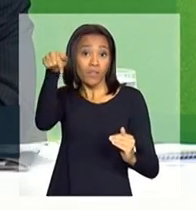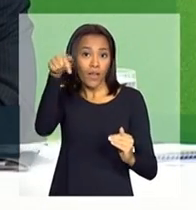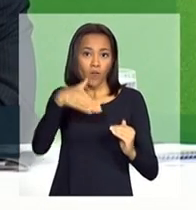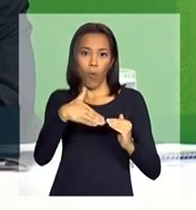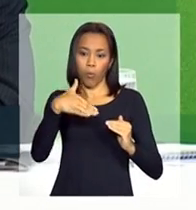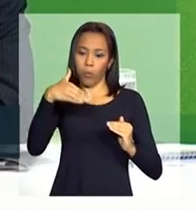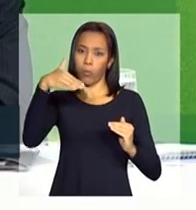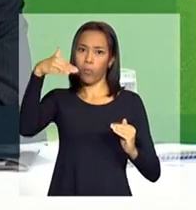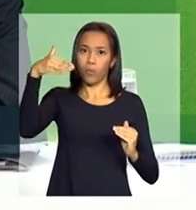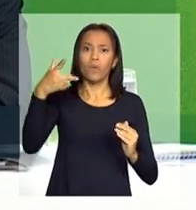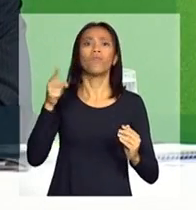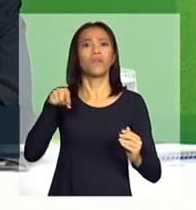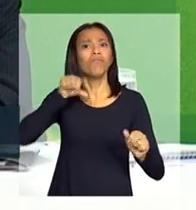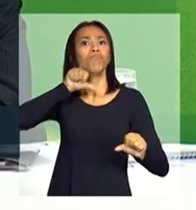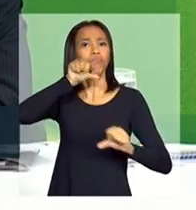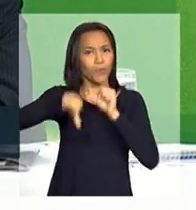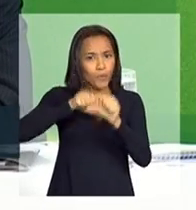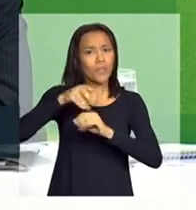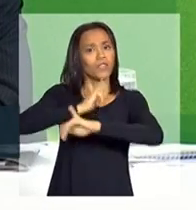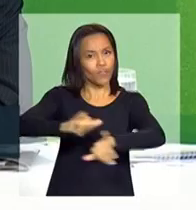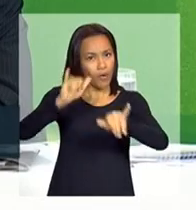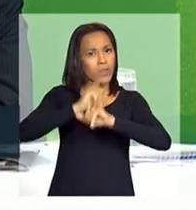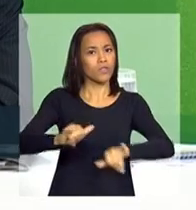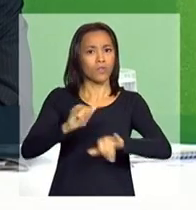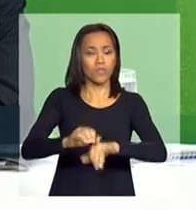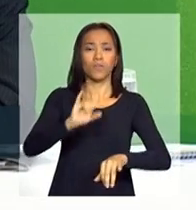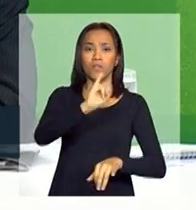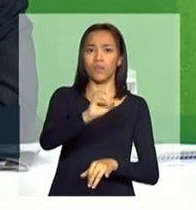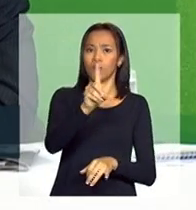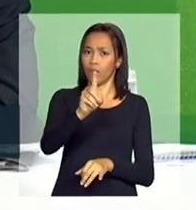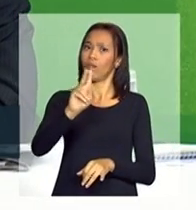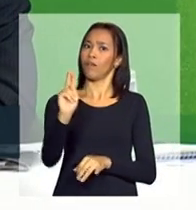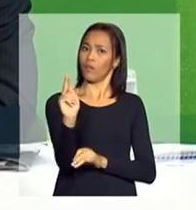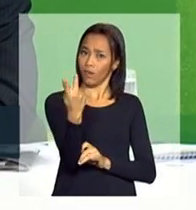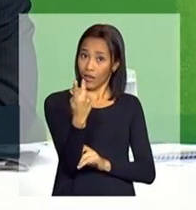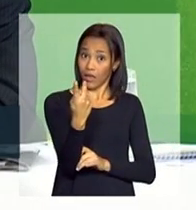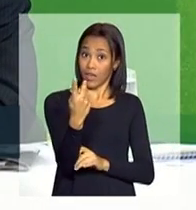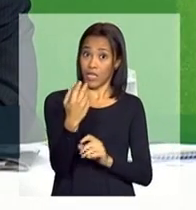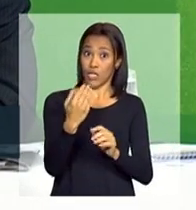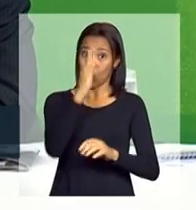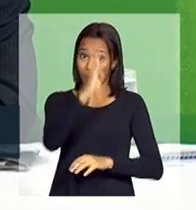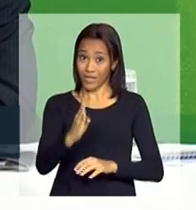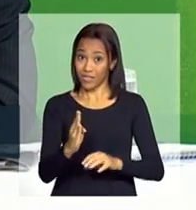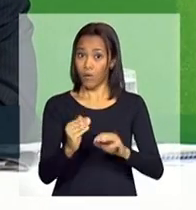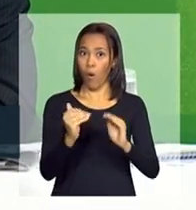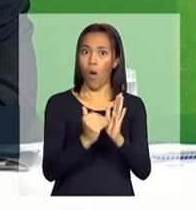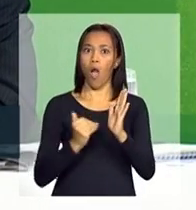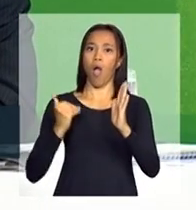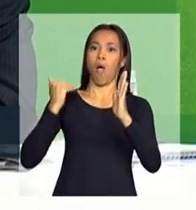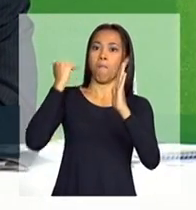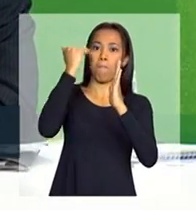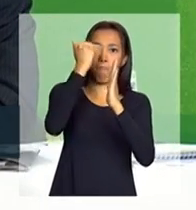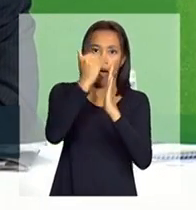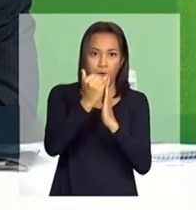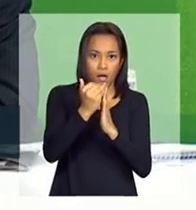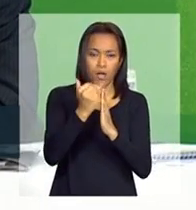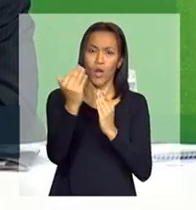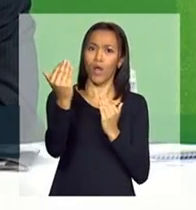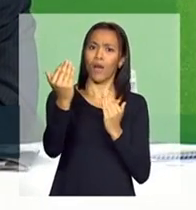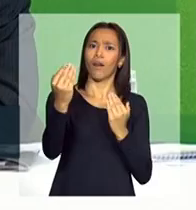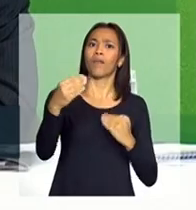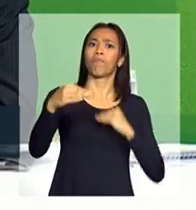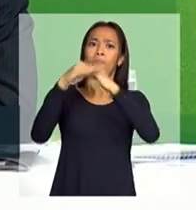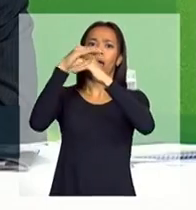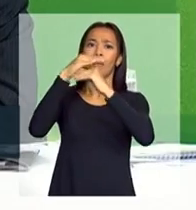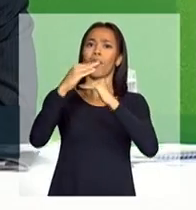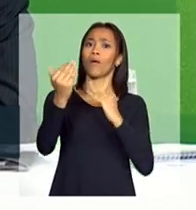que altera radical ente o cálculo do IDH e o Brasil teria um salto muito importante compatível com todo o